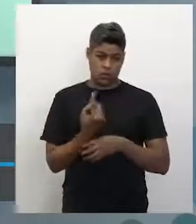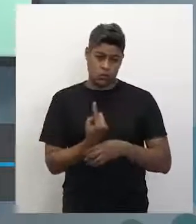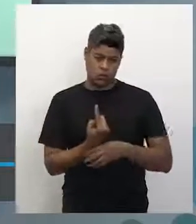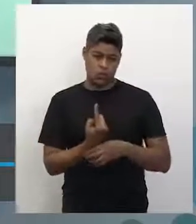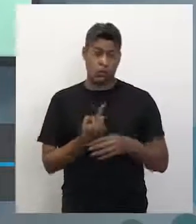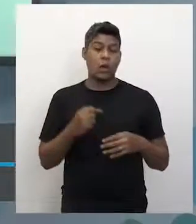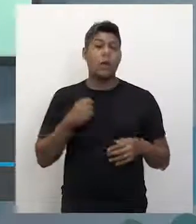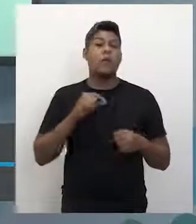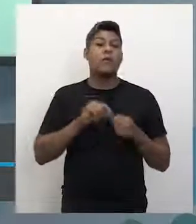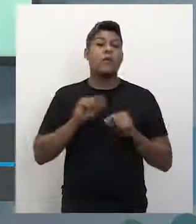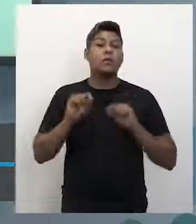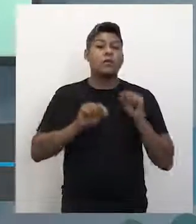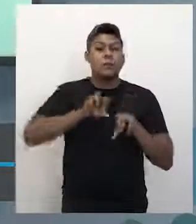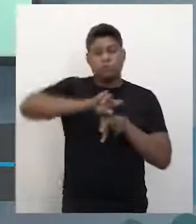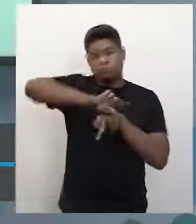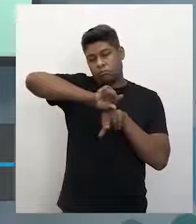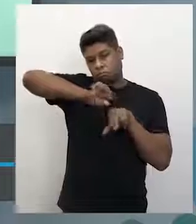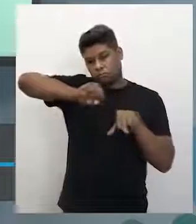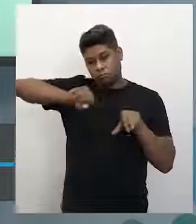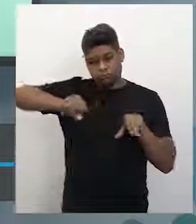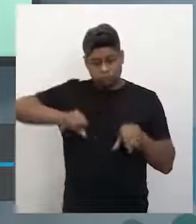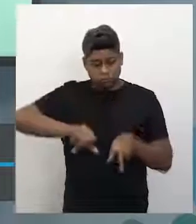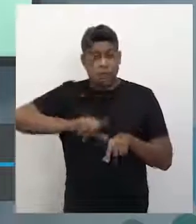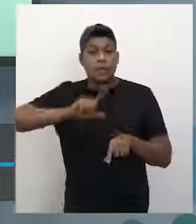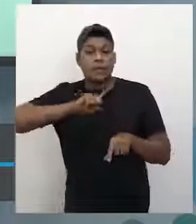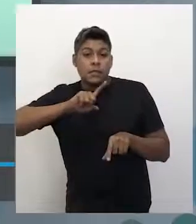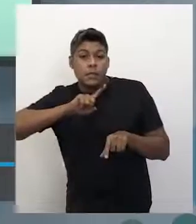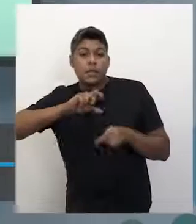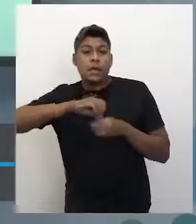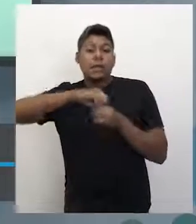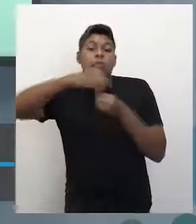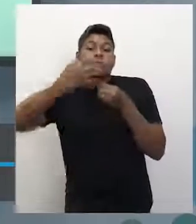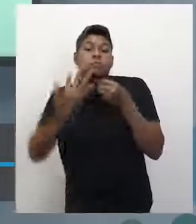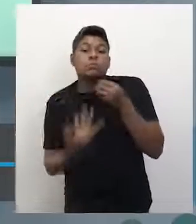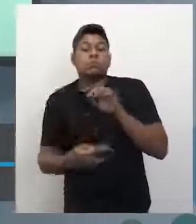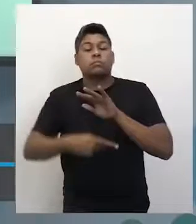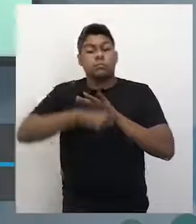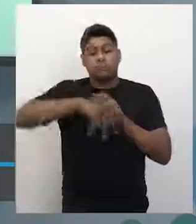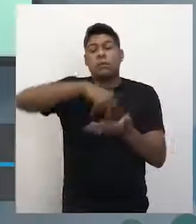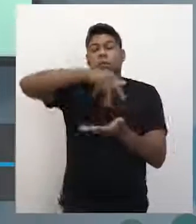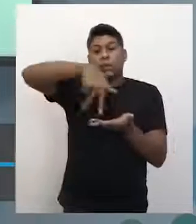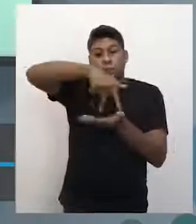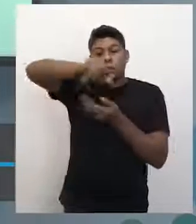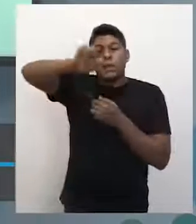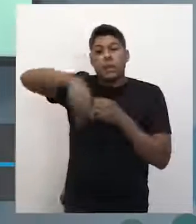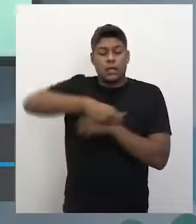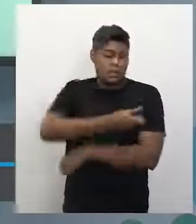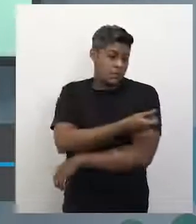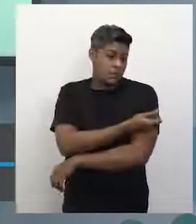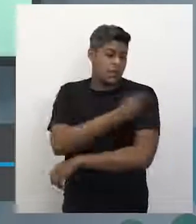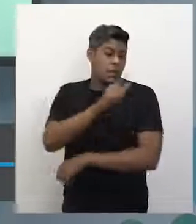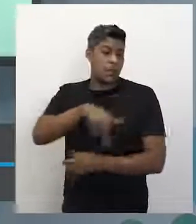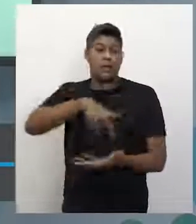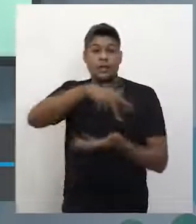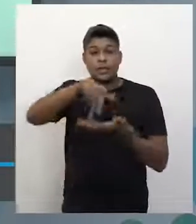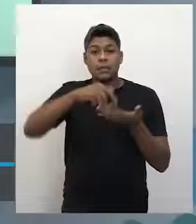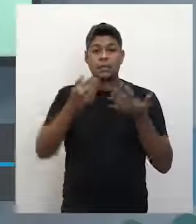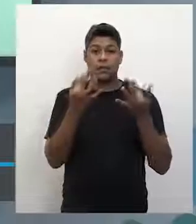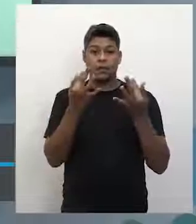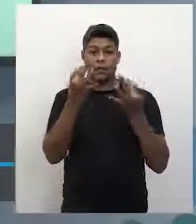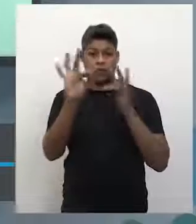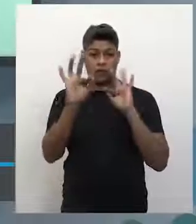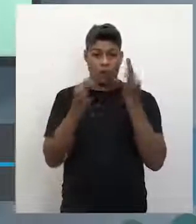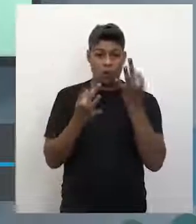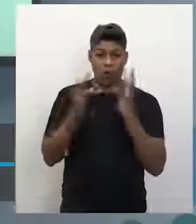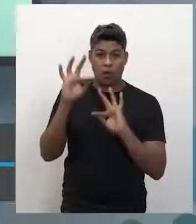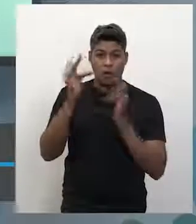Então, o que que eu faço? Eu faço as variantes. Então, elementos constitutivos da dança no sexto ano são danças folclóricas, no